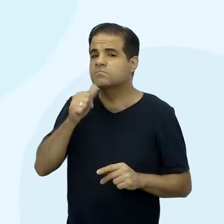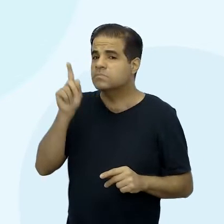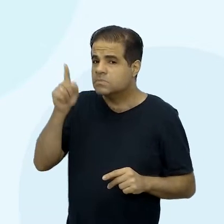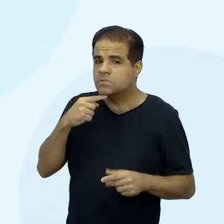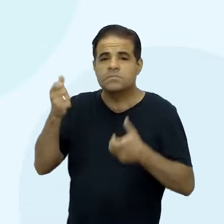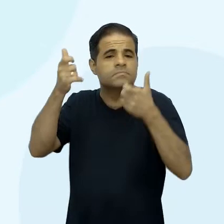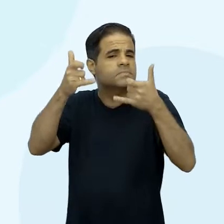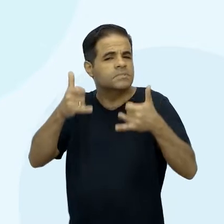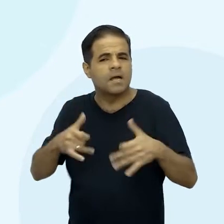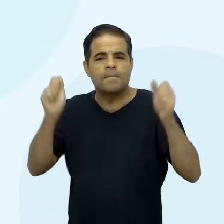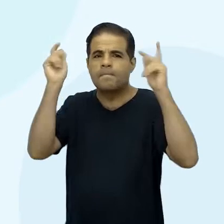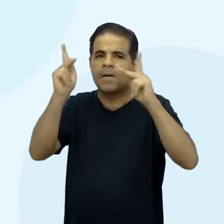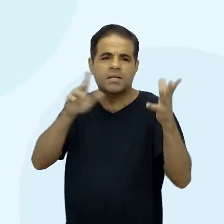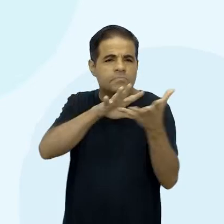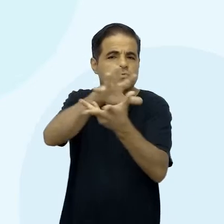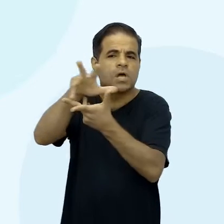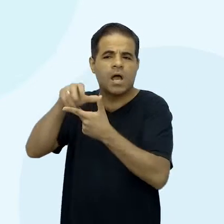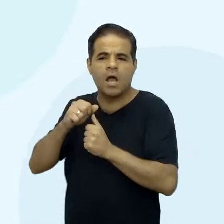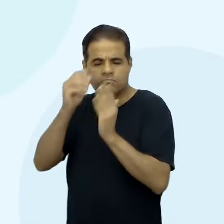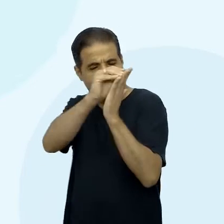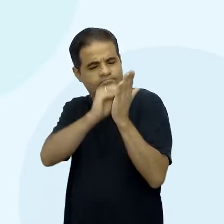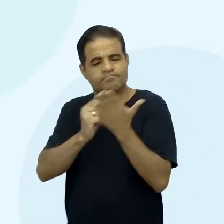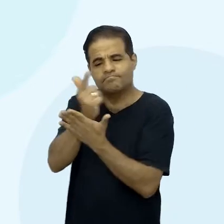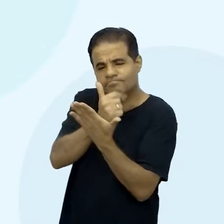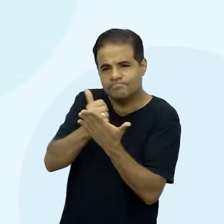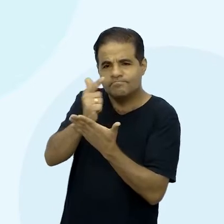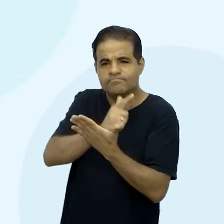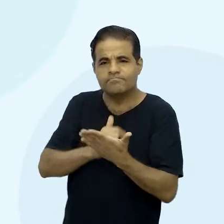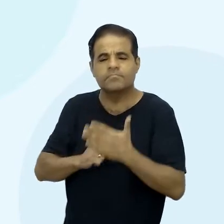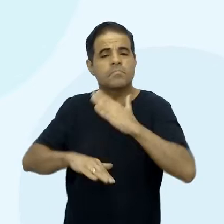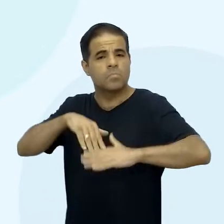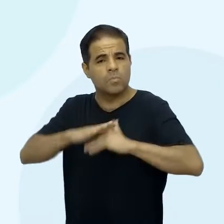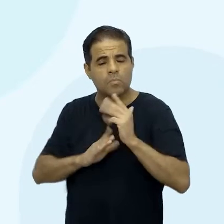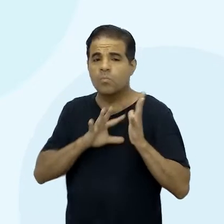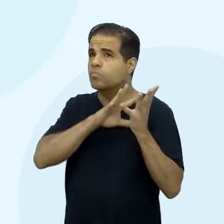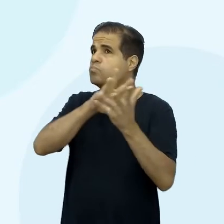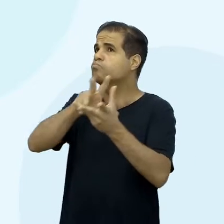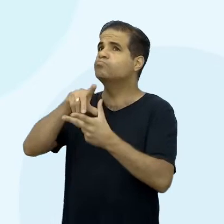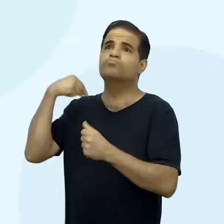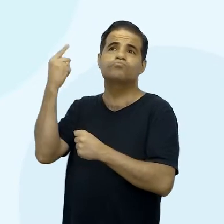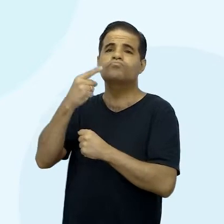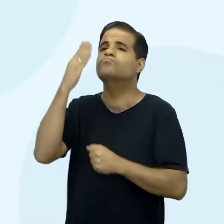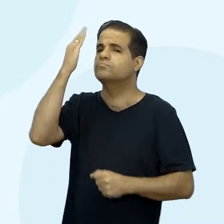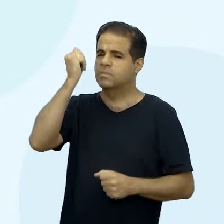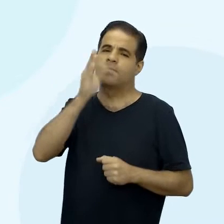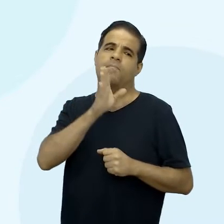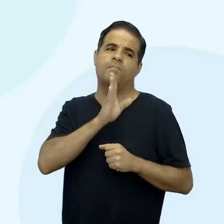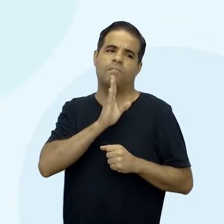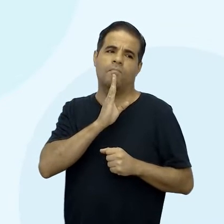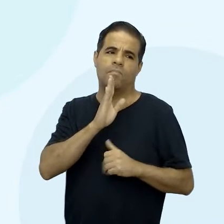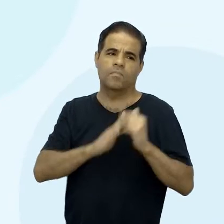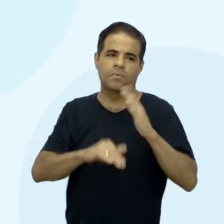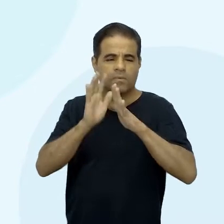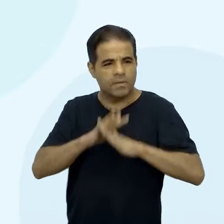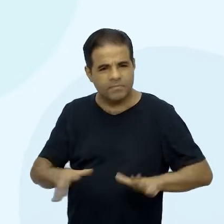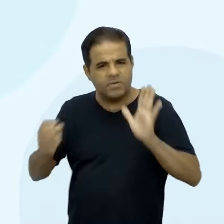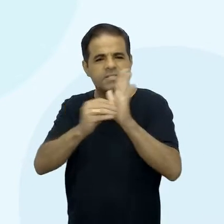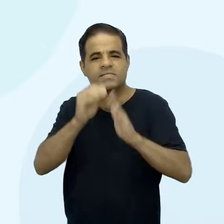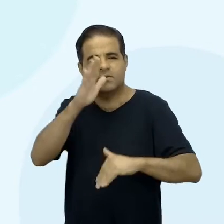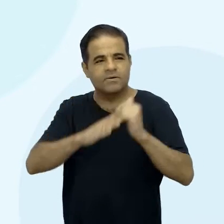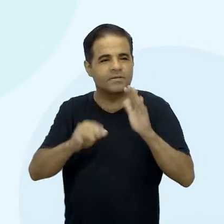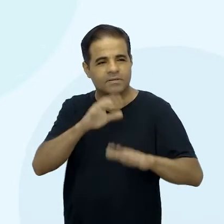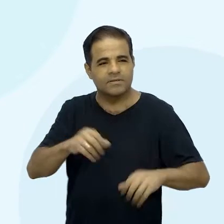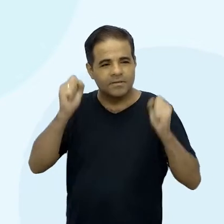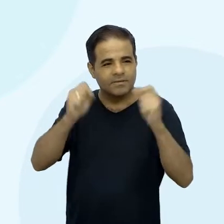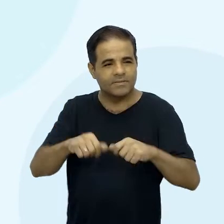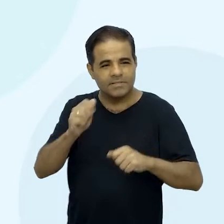sobre a paz mundial nas obras dela. Sendo essas famosas no mundo inteiro. Ela é uma das principais artistas da arte